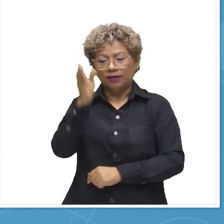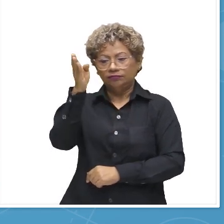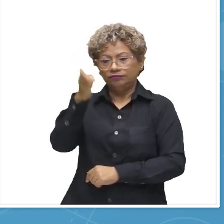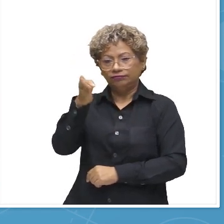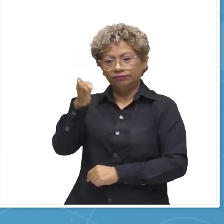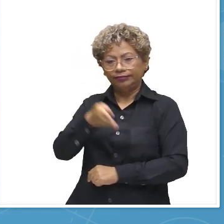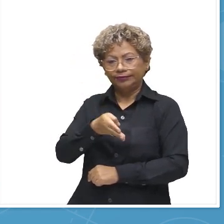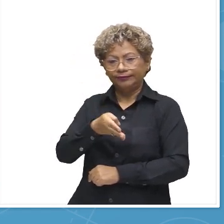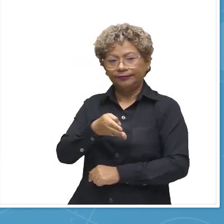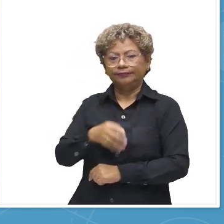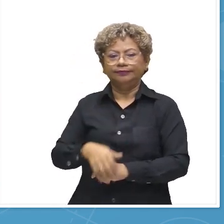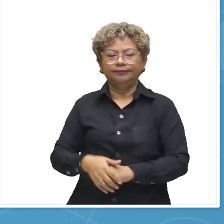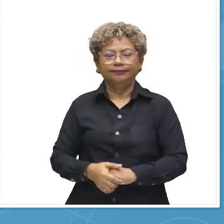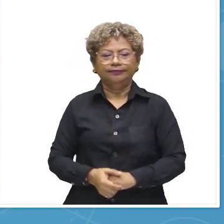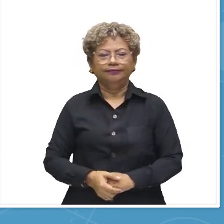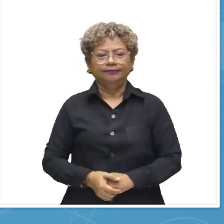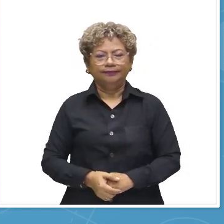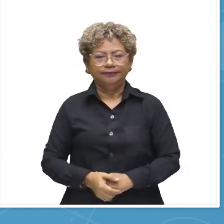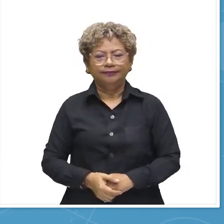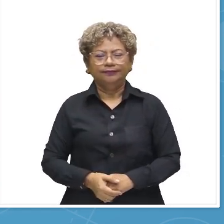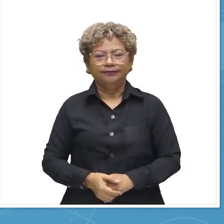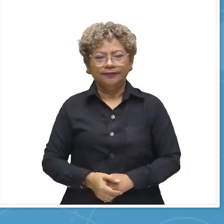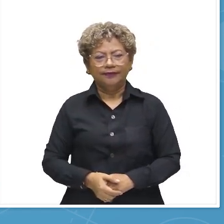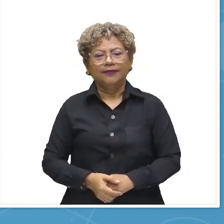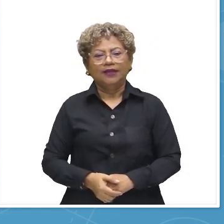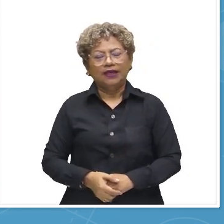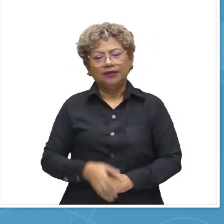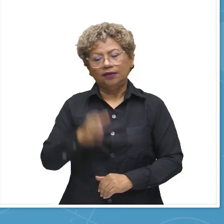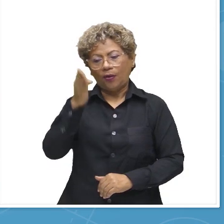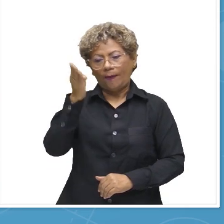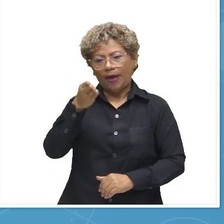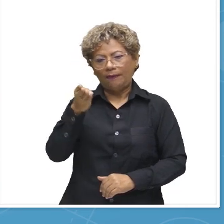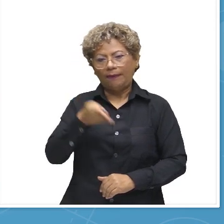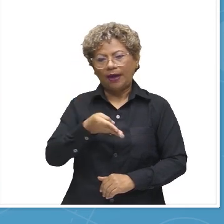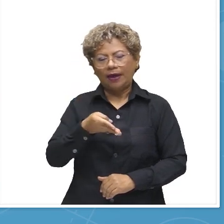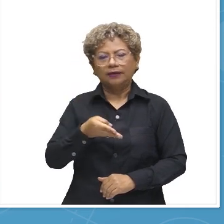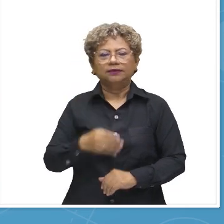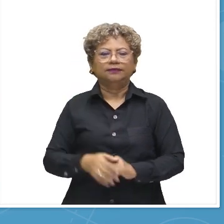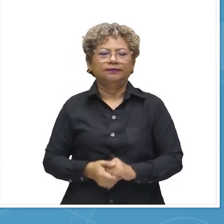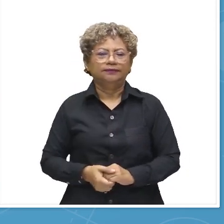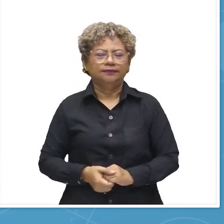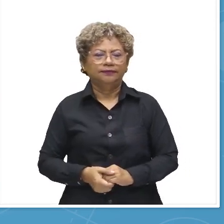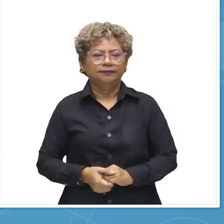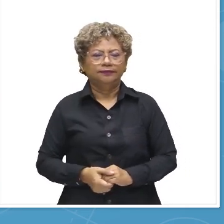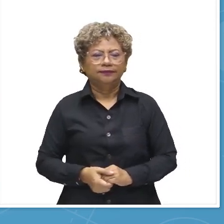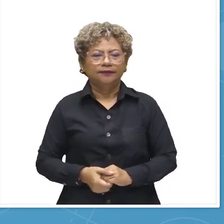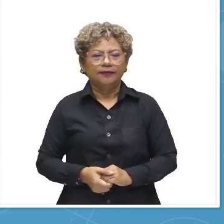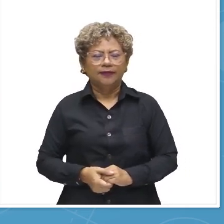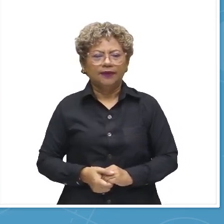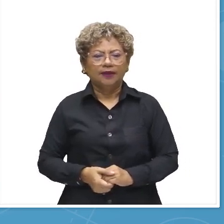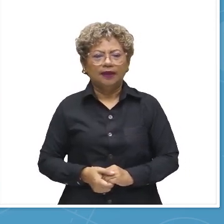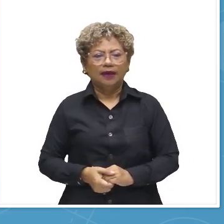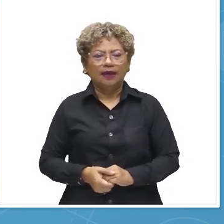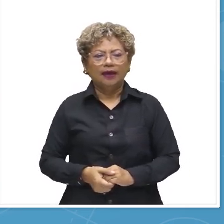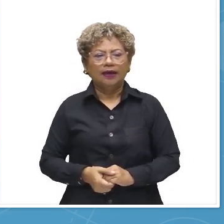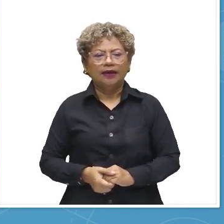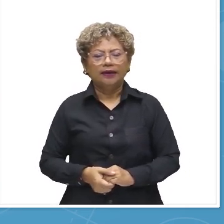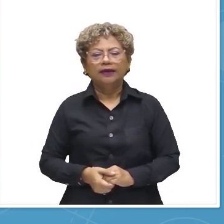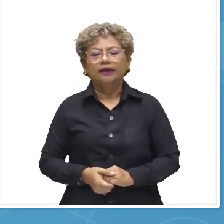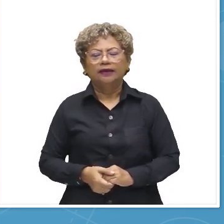você simplesmente, ó, simplifica. Os alunos chamam de corta, né? A gente corta, né, professor? Exatamente. Corta os dois